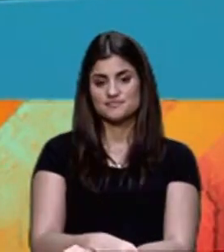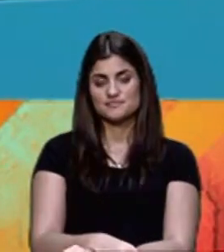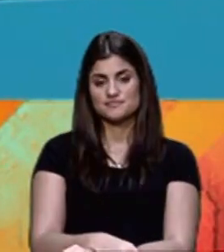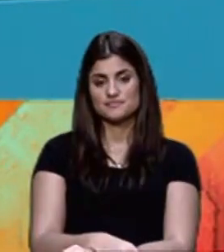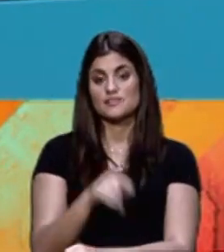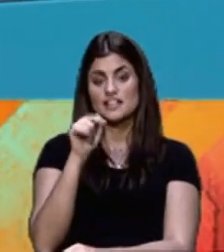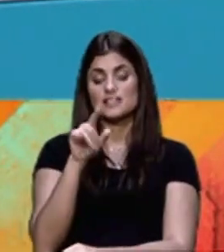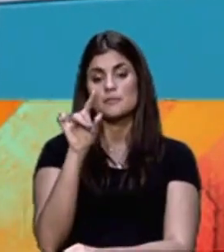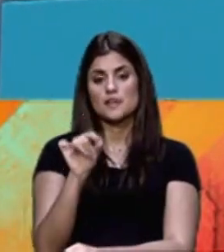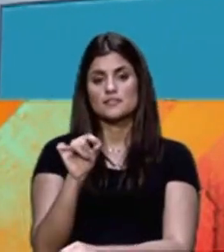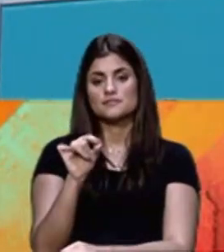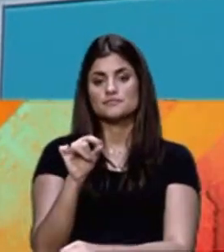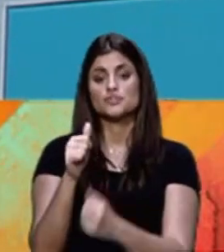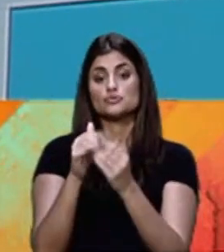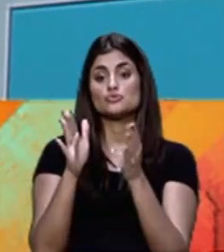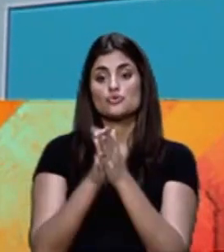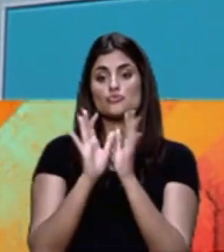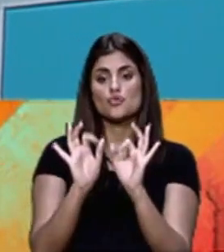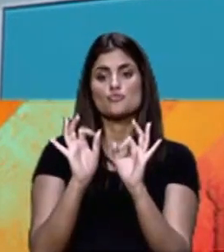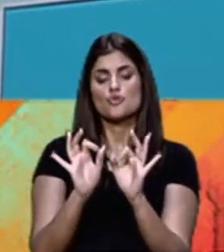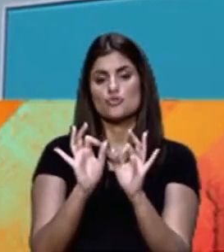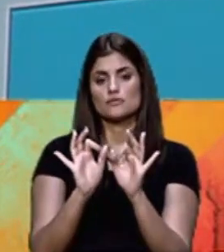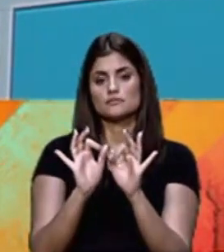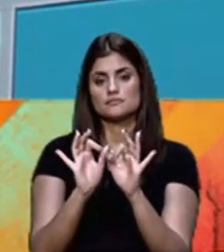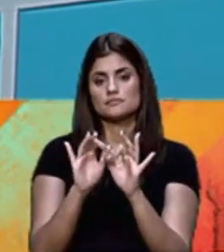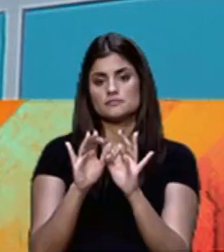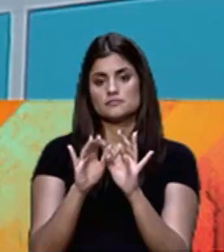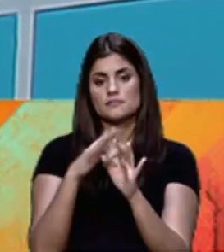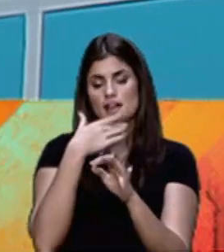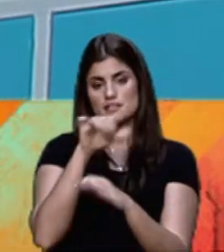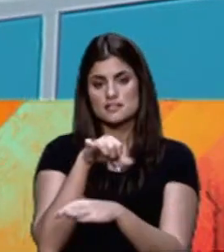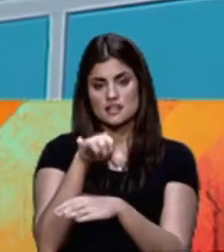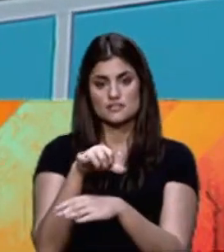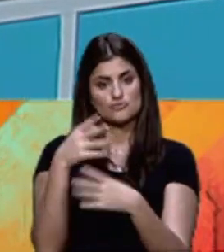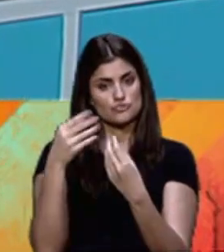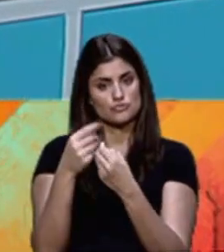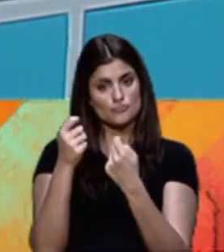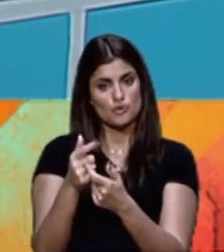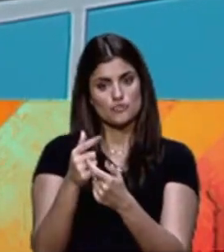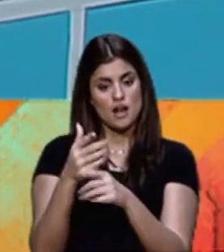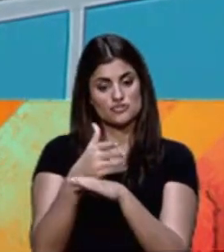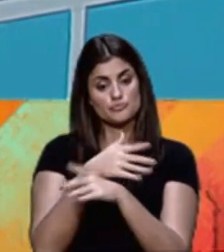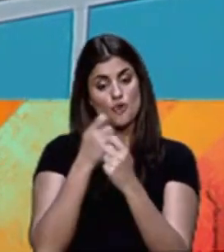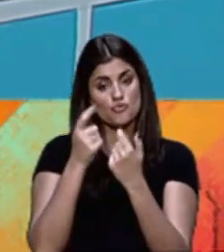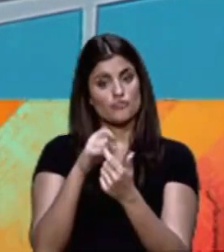Portanto, temos aqui tudo. Vou colocar, parece-me um pouquinho mais de azeite, só que coloquei pouquinho.